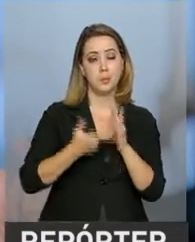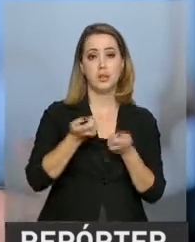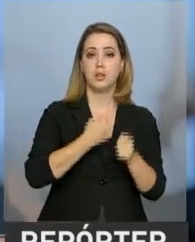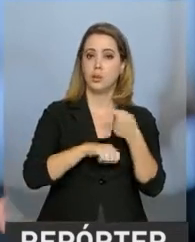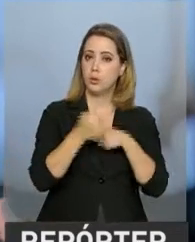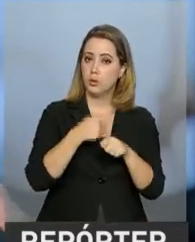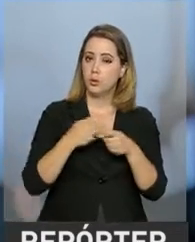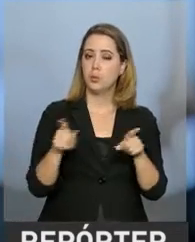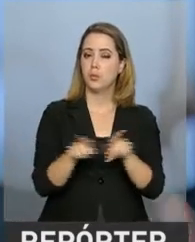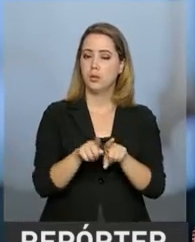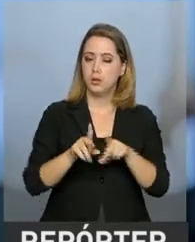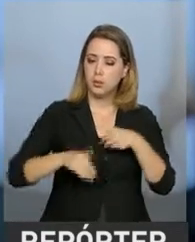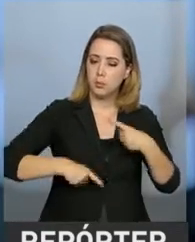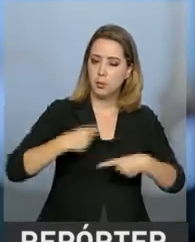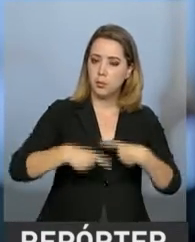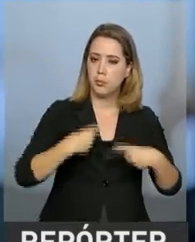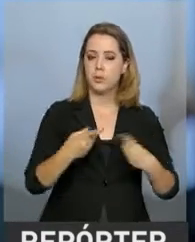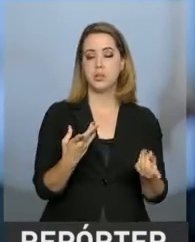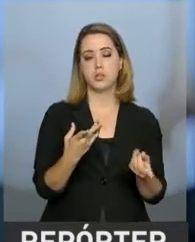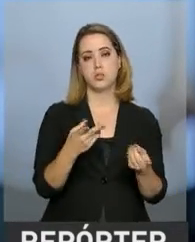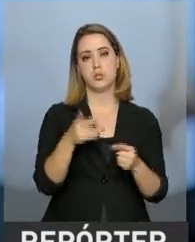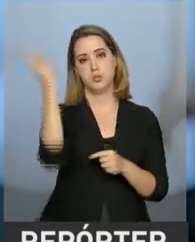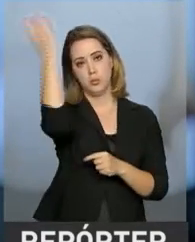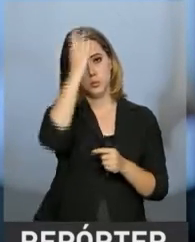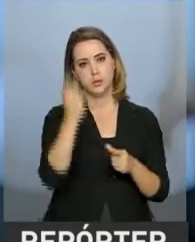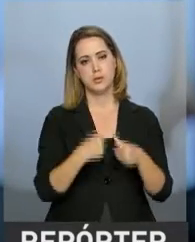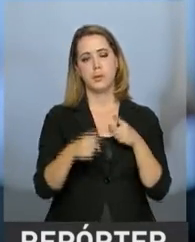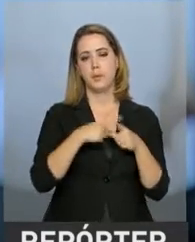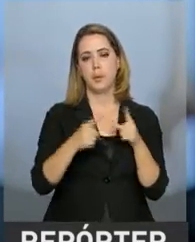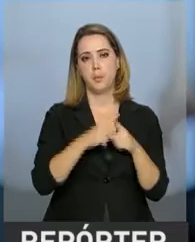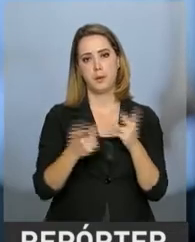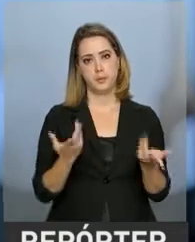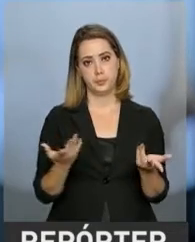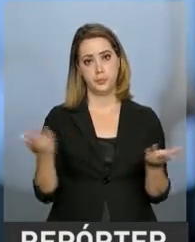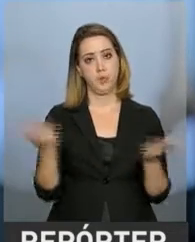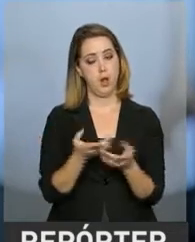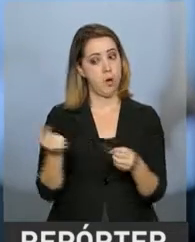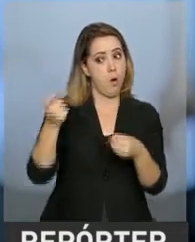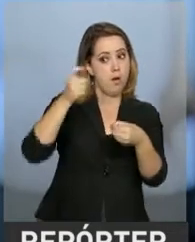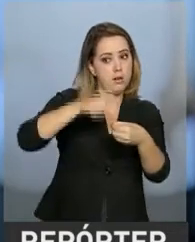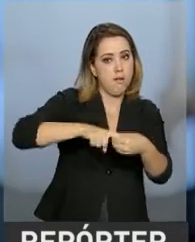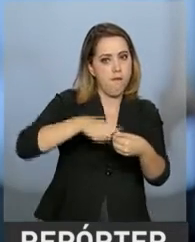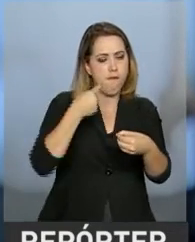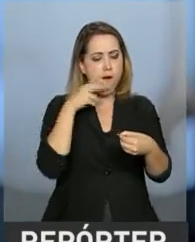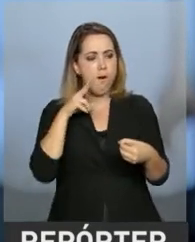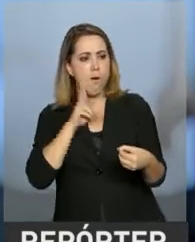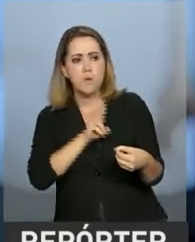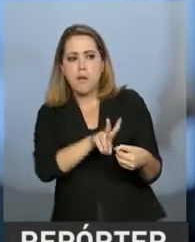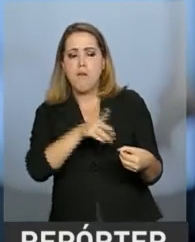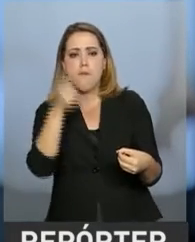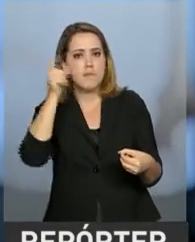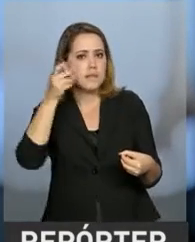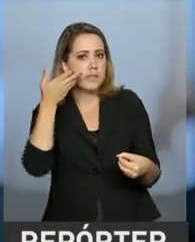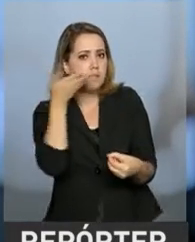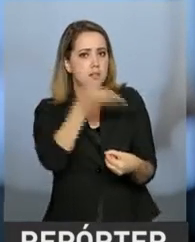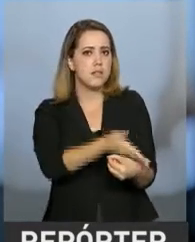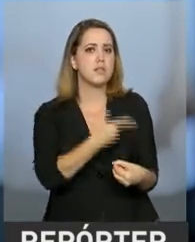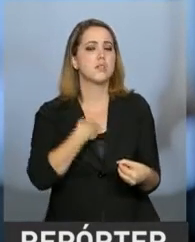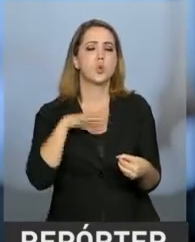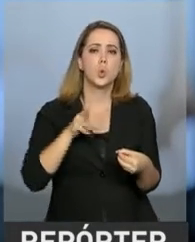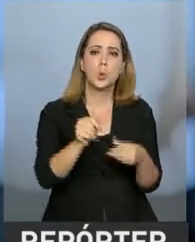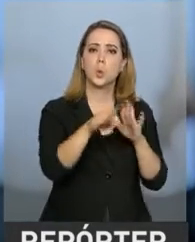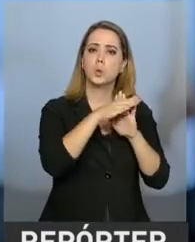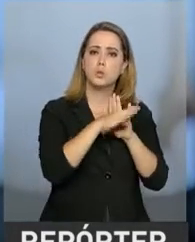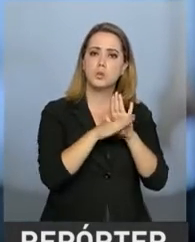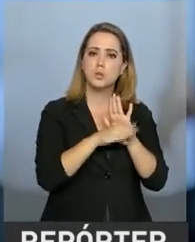econômica e política do Brasil nos últimos anos. Então, agora começam a retomar esses processos todos, esses projetos